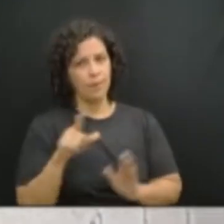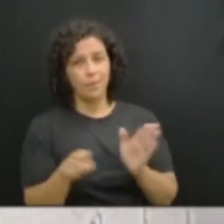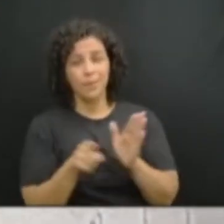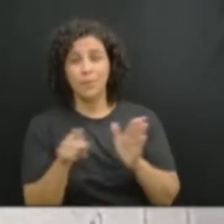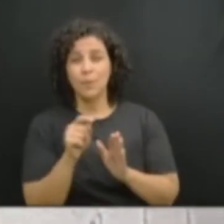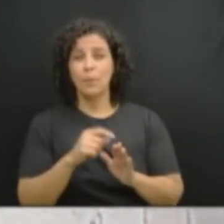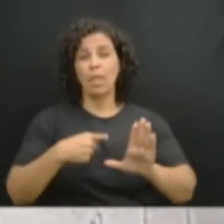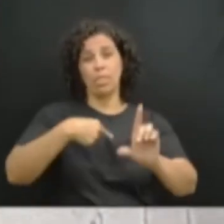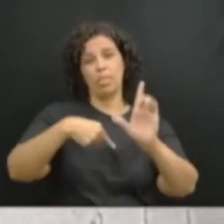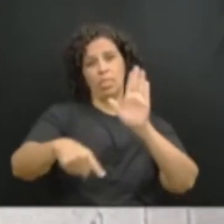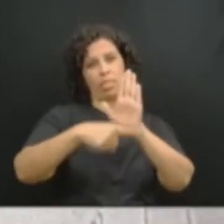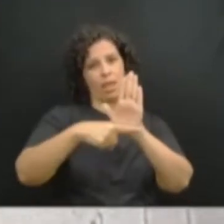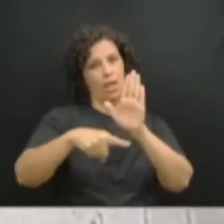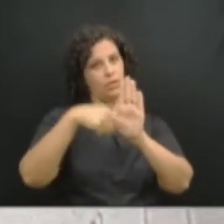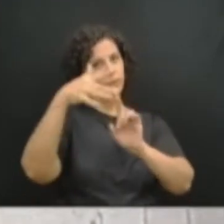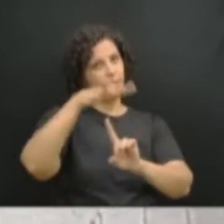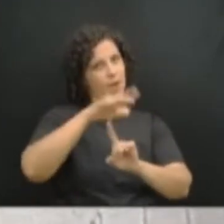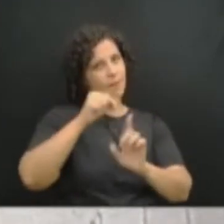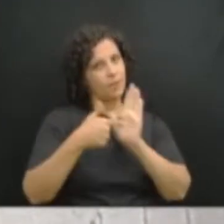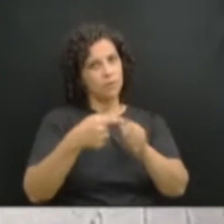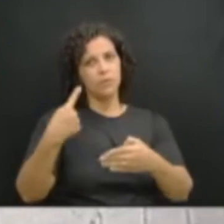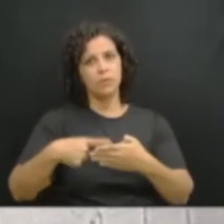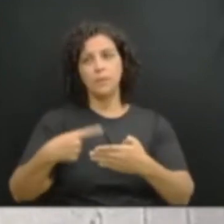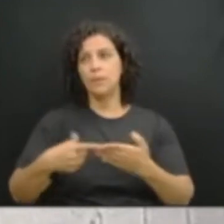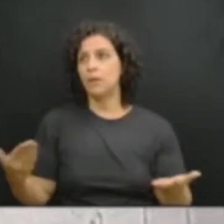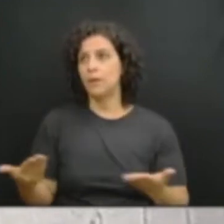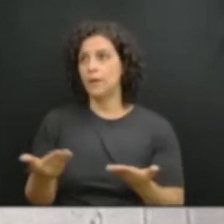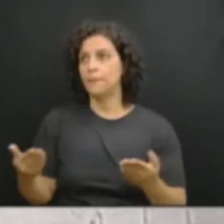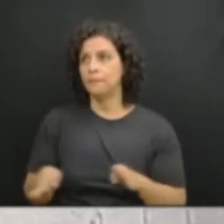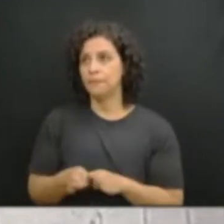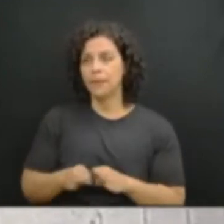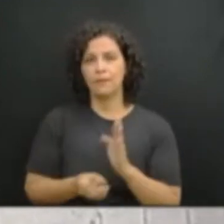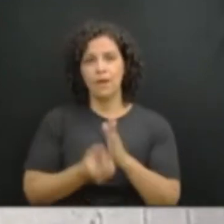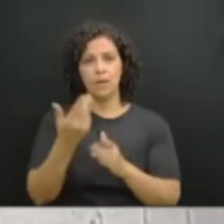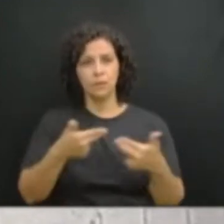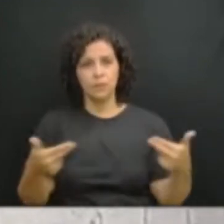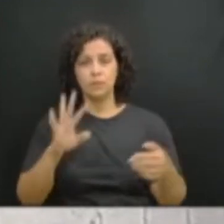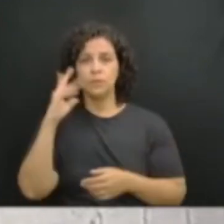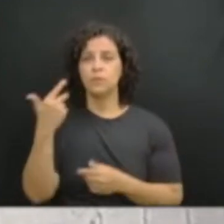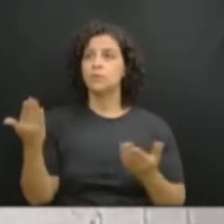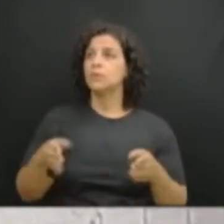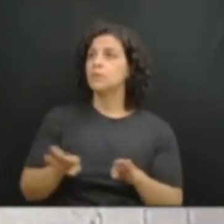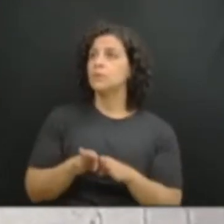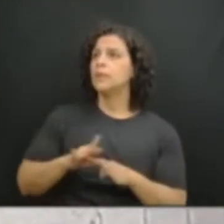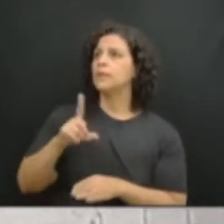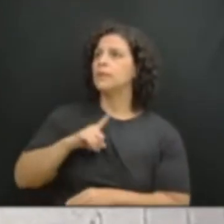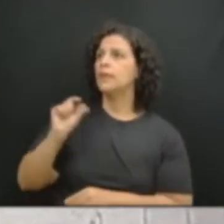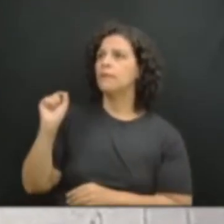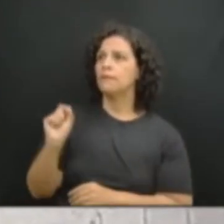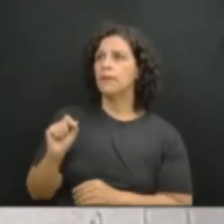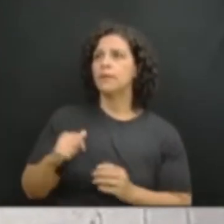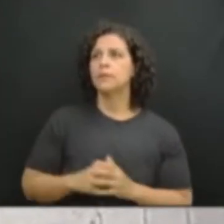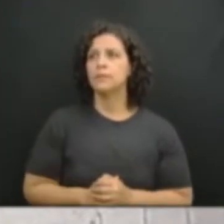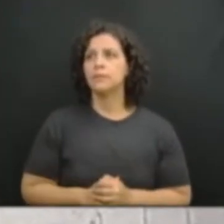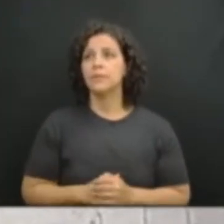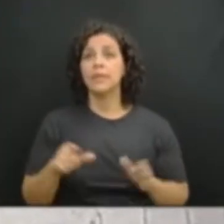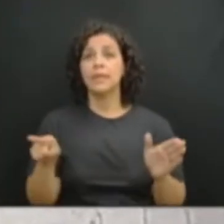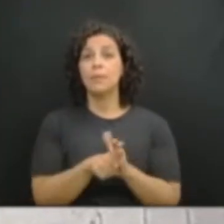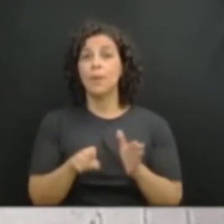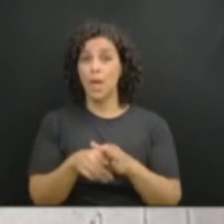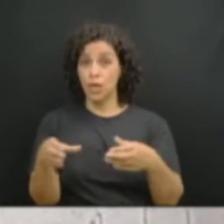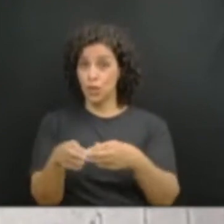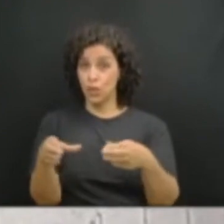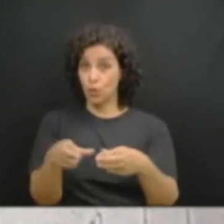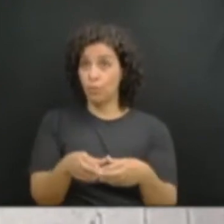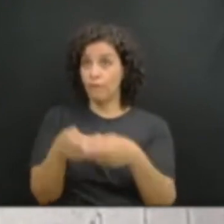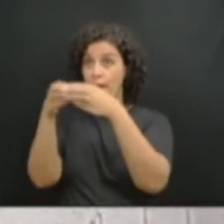imagem negativa para o estado do Paraná. Várias coisas aconteceram e agora nessa delegação é o momento de